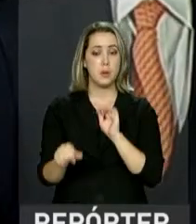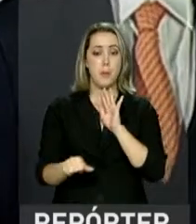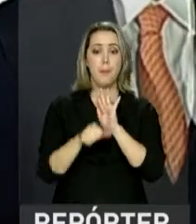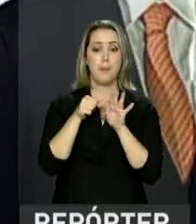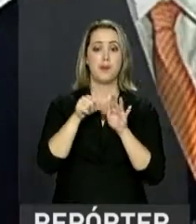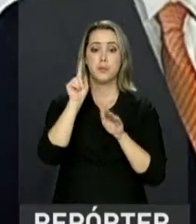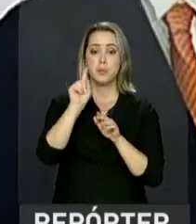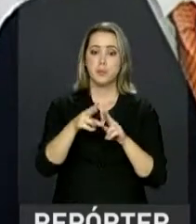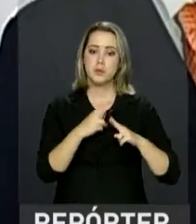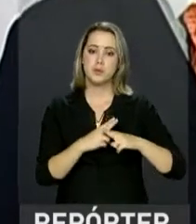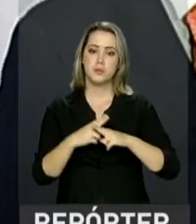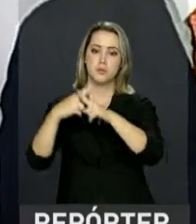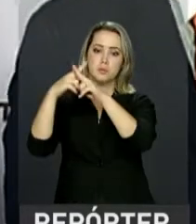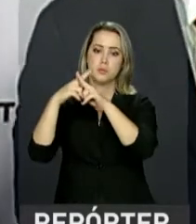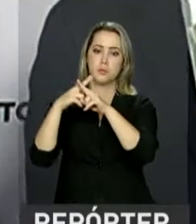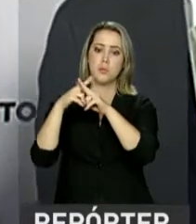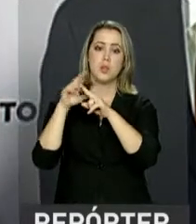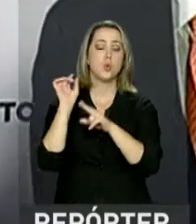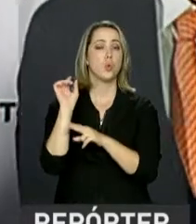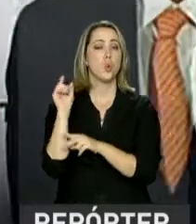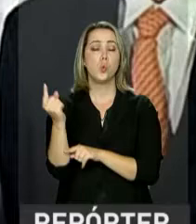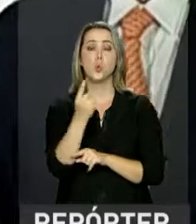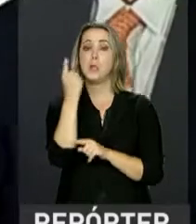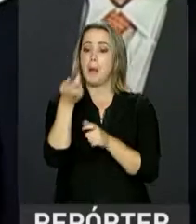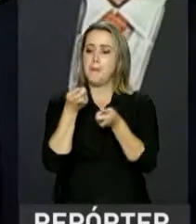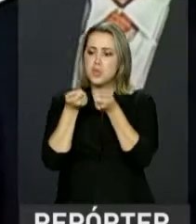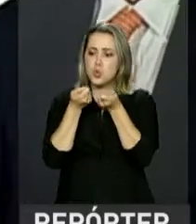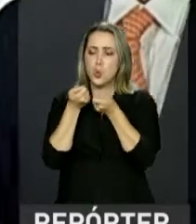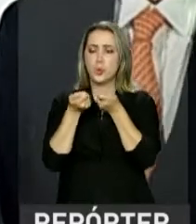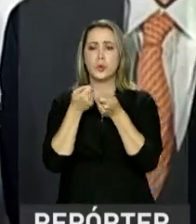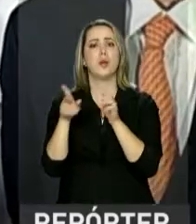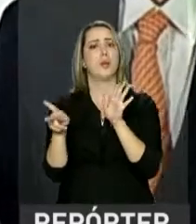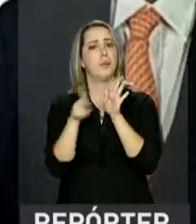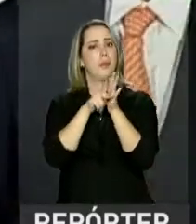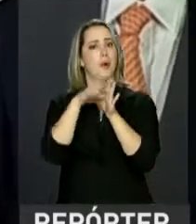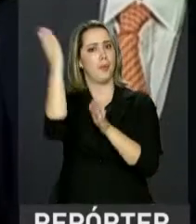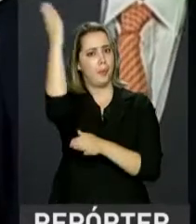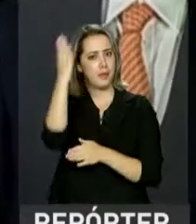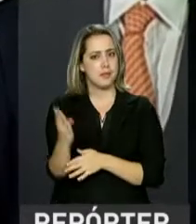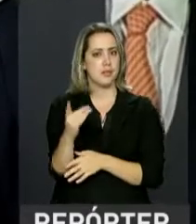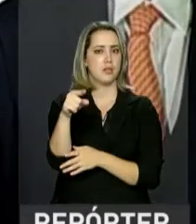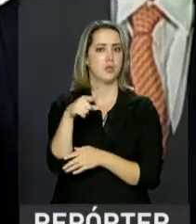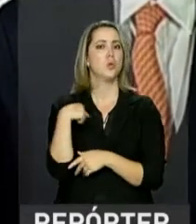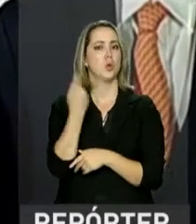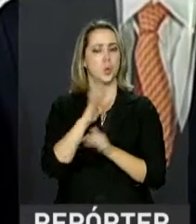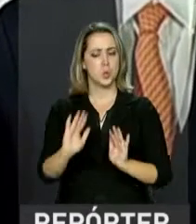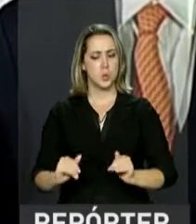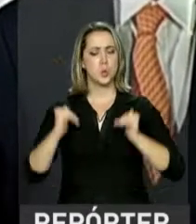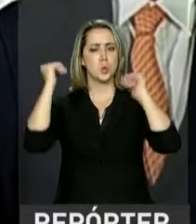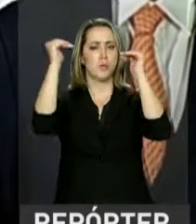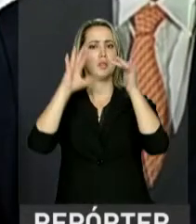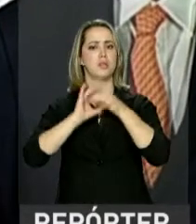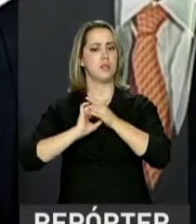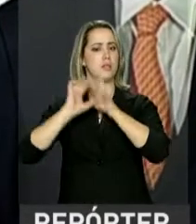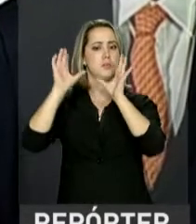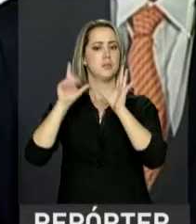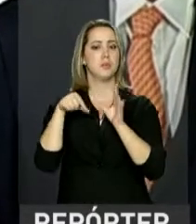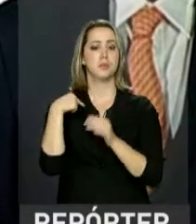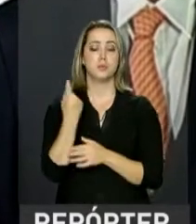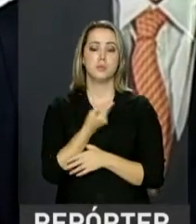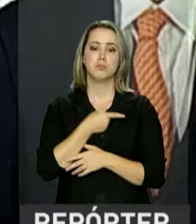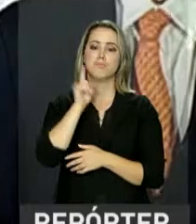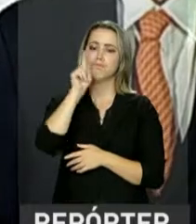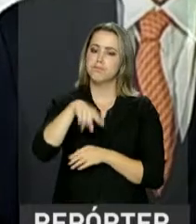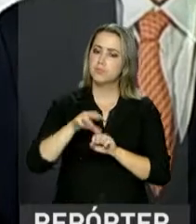operado e estritamente por brasileiros vai permitir a nossa soberania nossa independência e